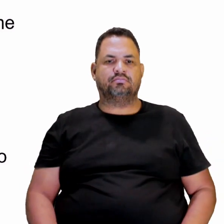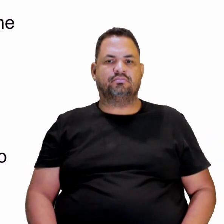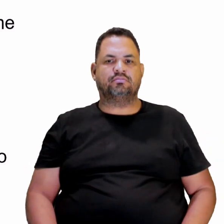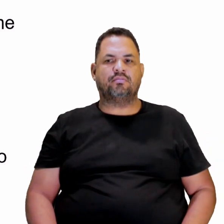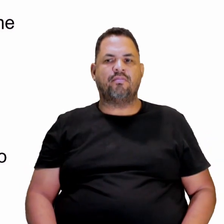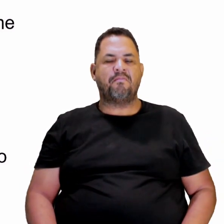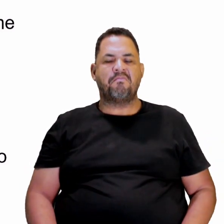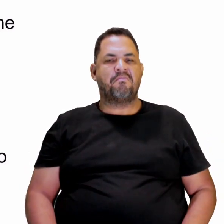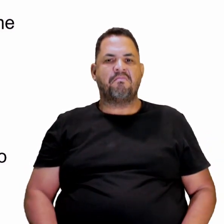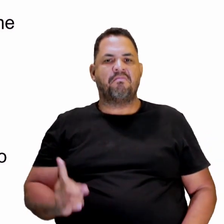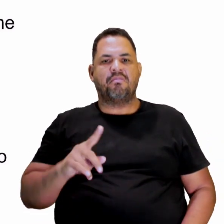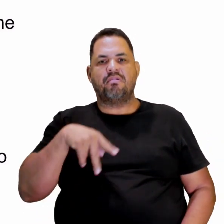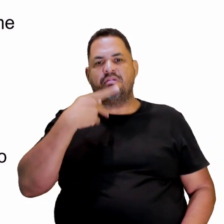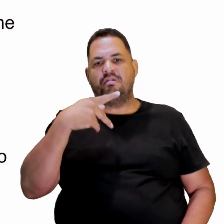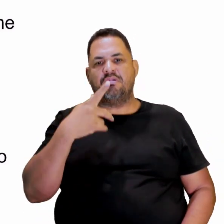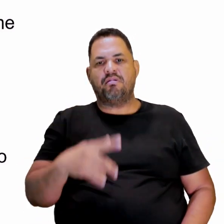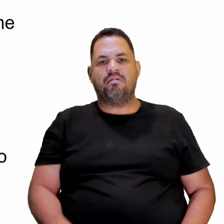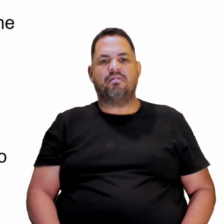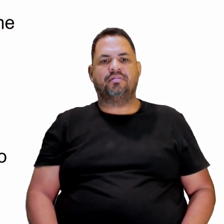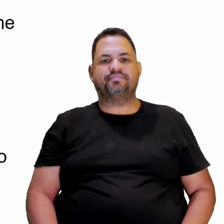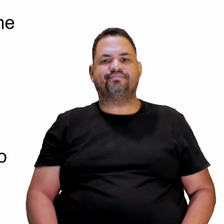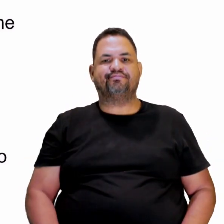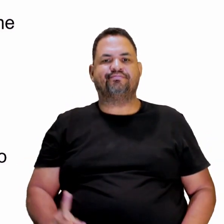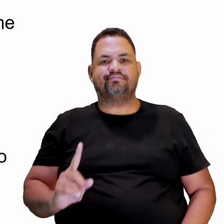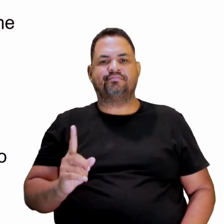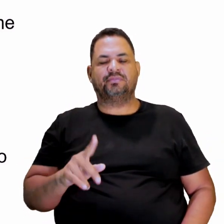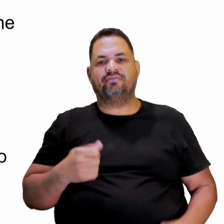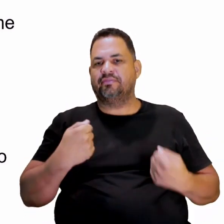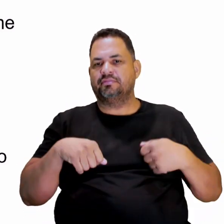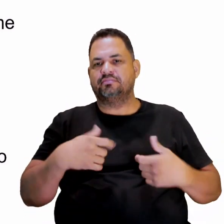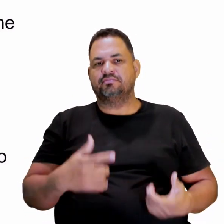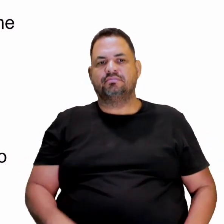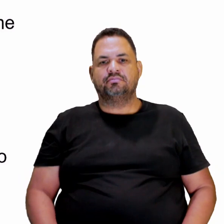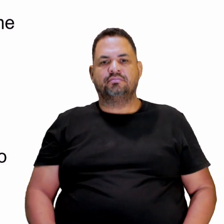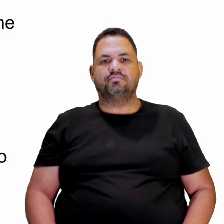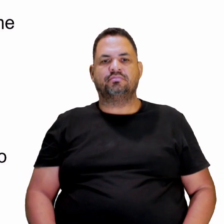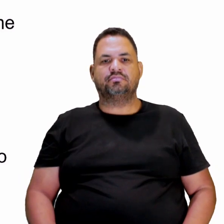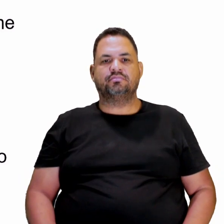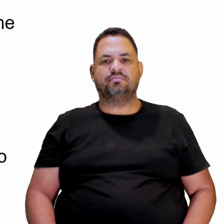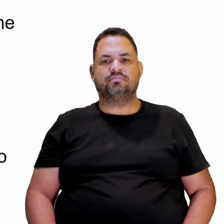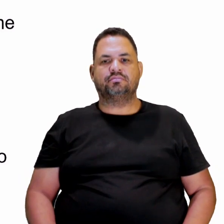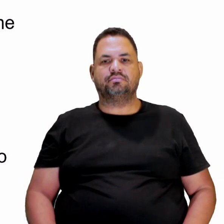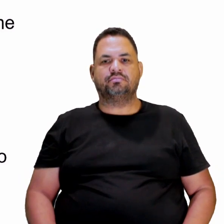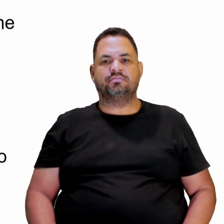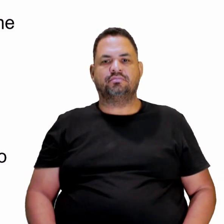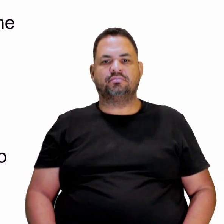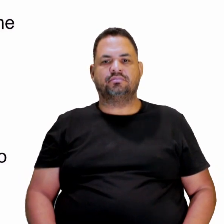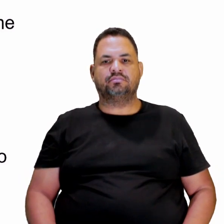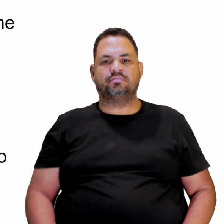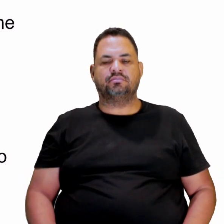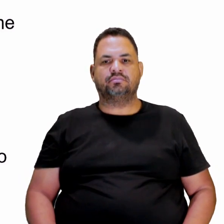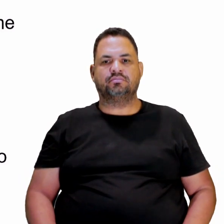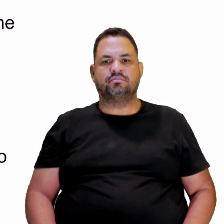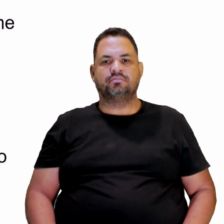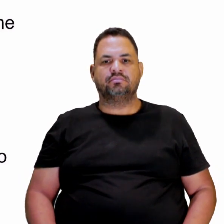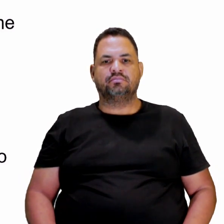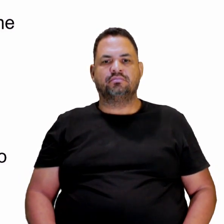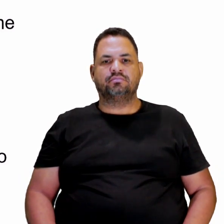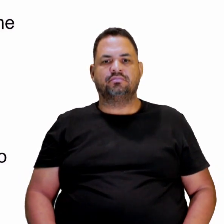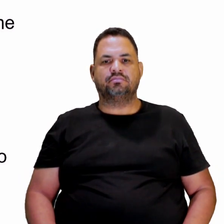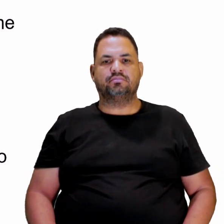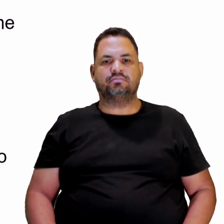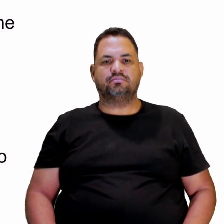vai falar de pessoa aqui, não tem nem preposição, não vai falar de posse, então vai sobrar o which. É ele mesmo. Você recebeu